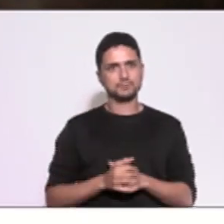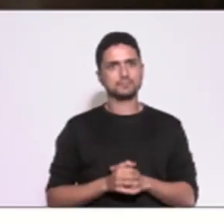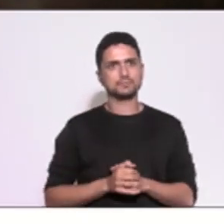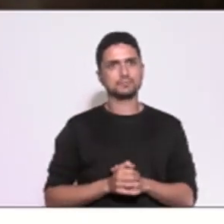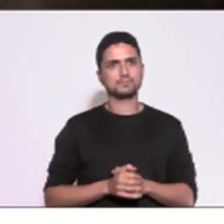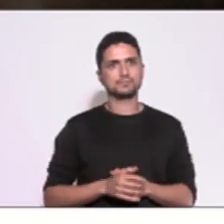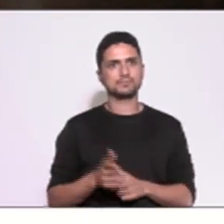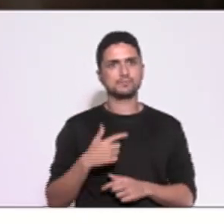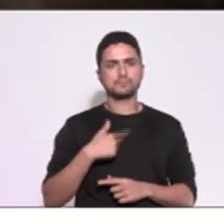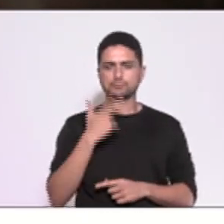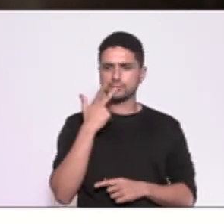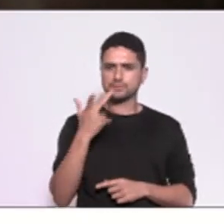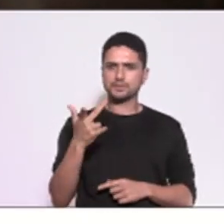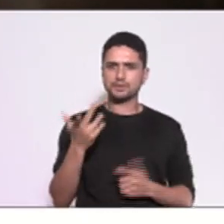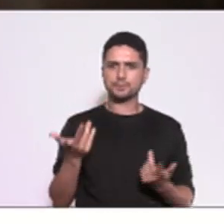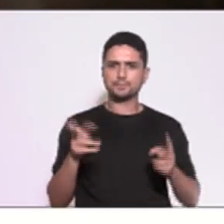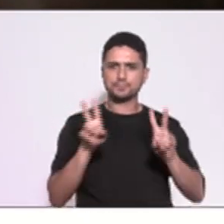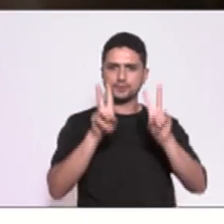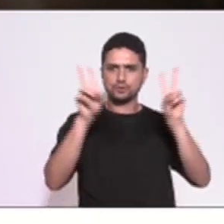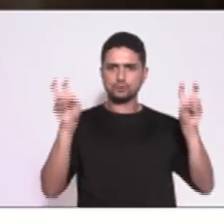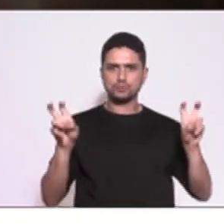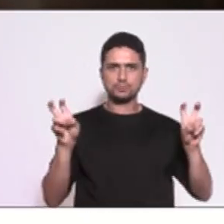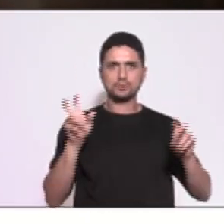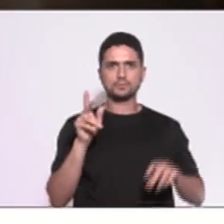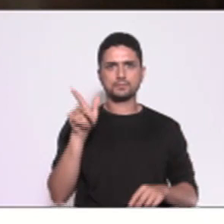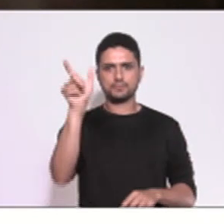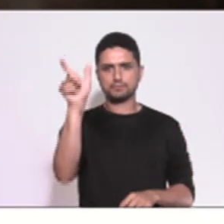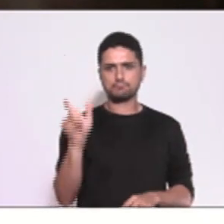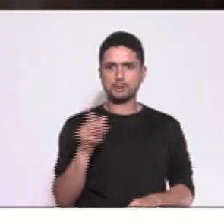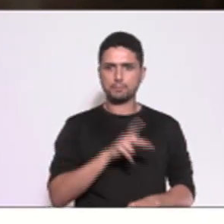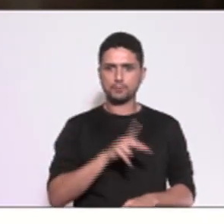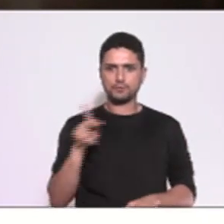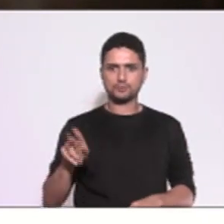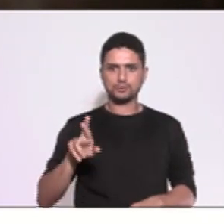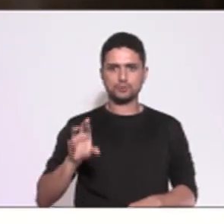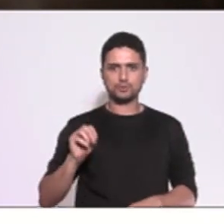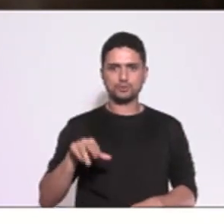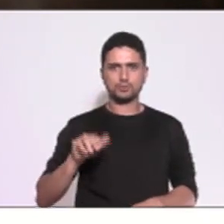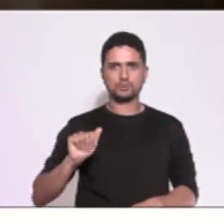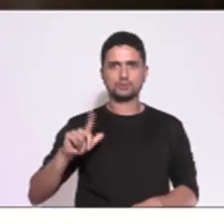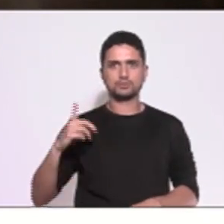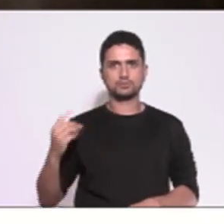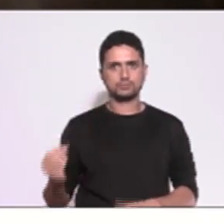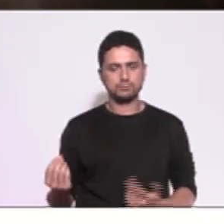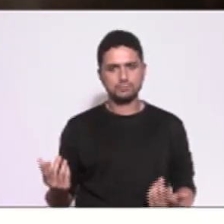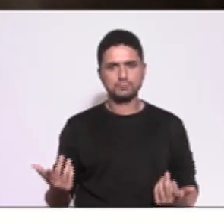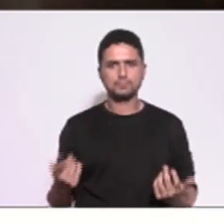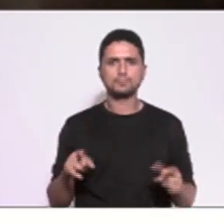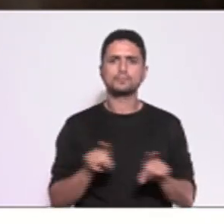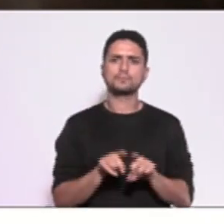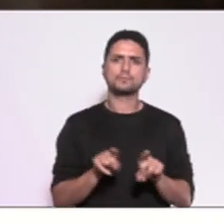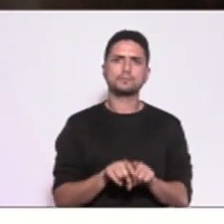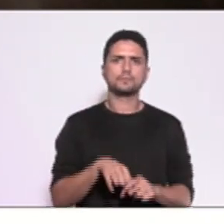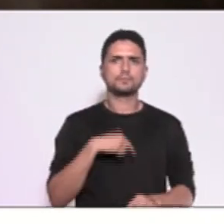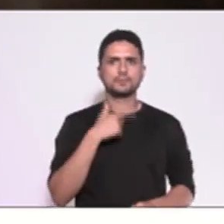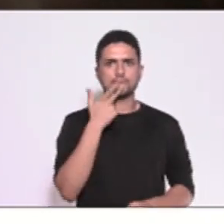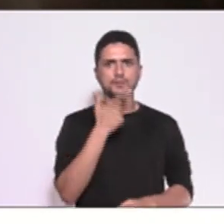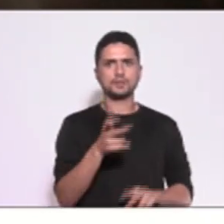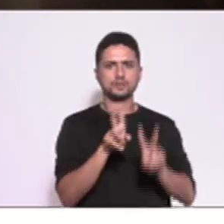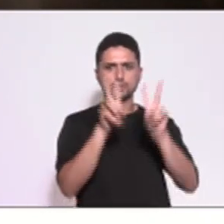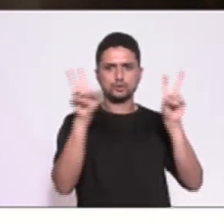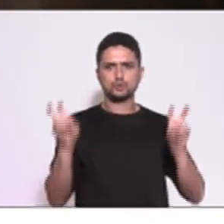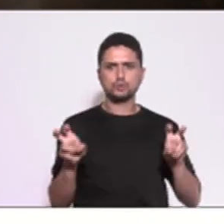Eu vou falar aqui sobre o professor Ronaldo, vou falar basicamente sobre ensinamentos